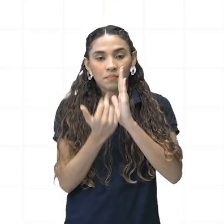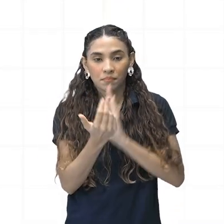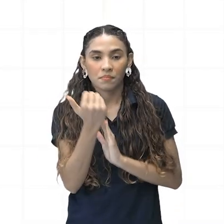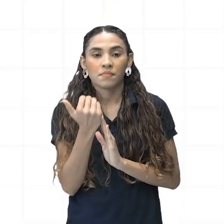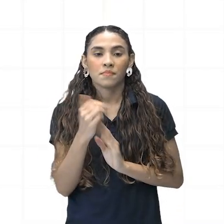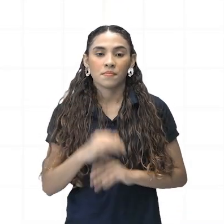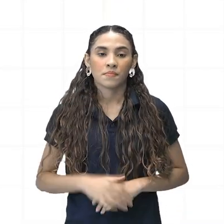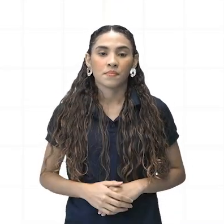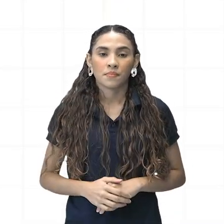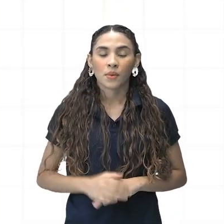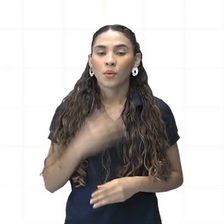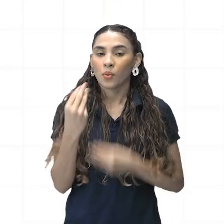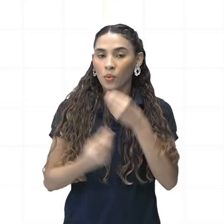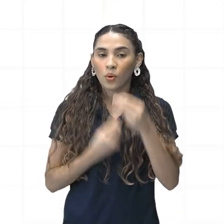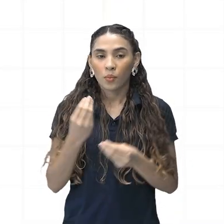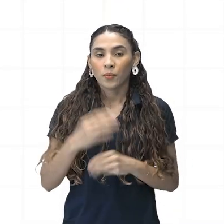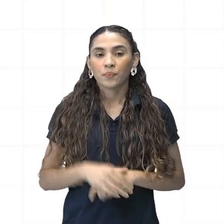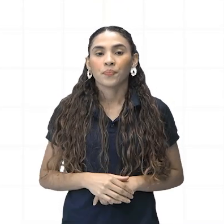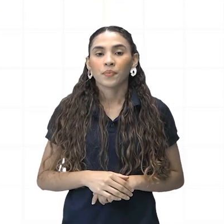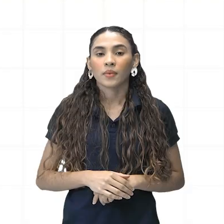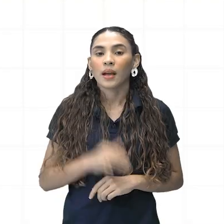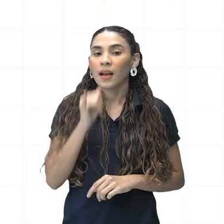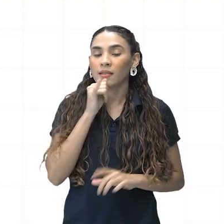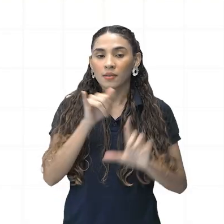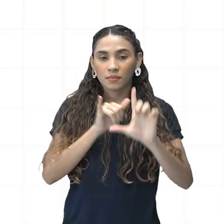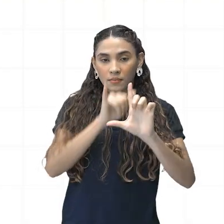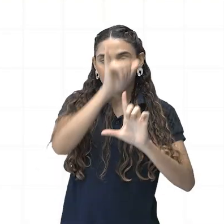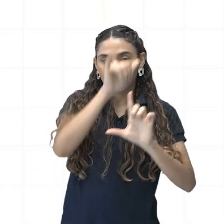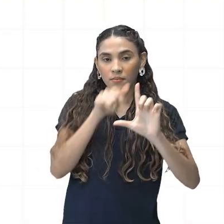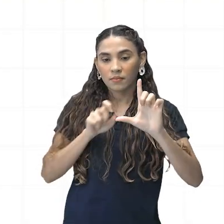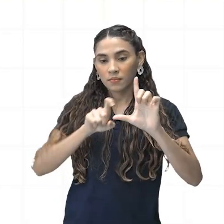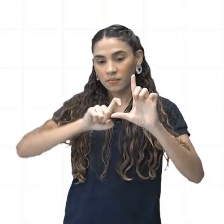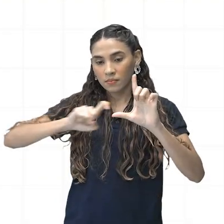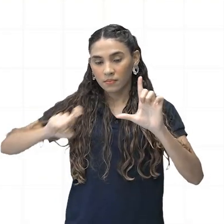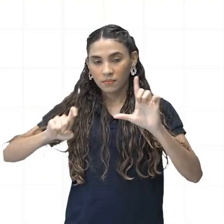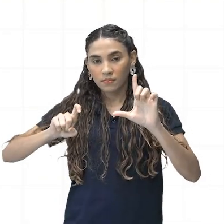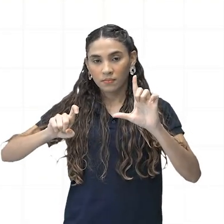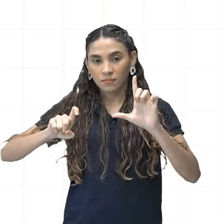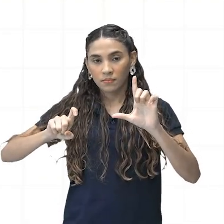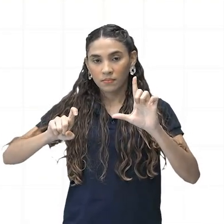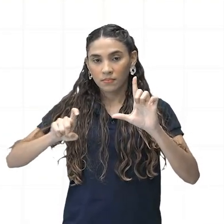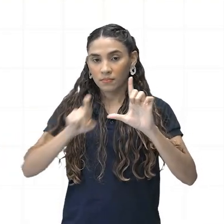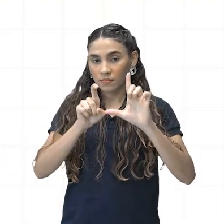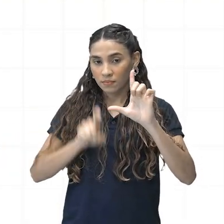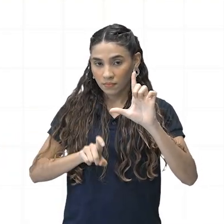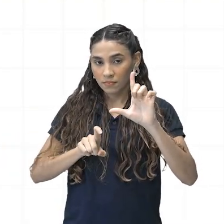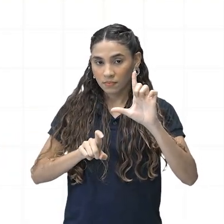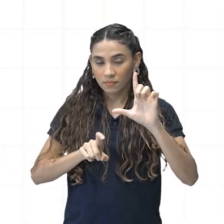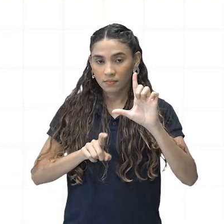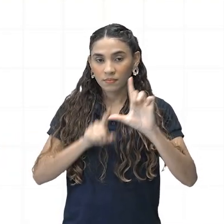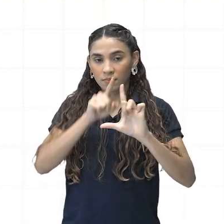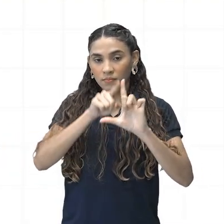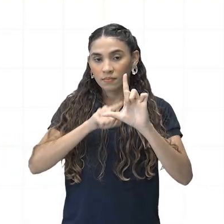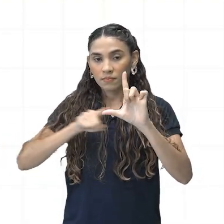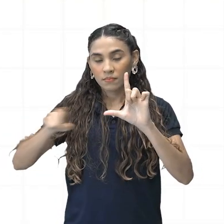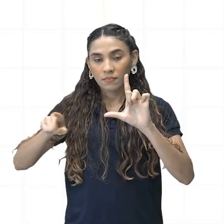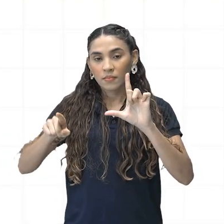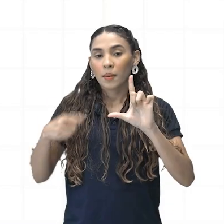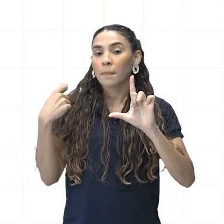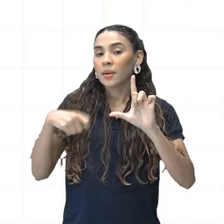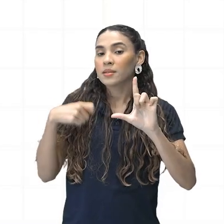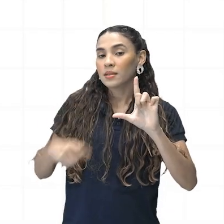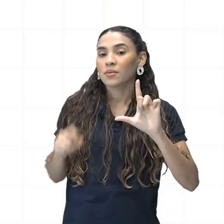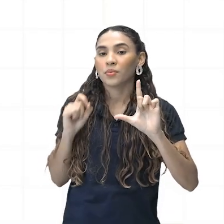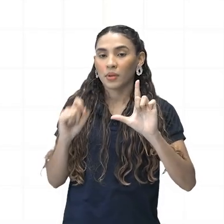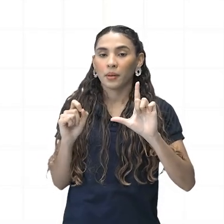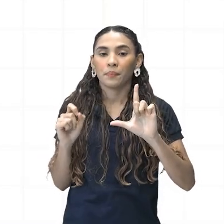desenhar. Como? Desenhei aqui o meu eixo, certo? Tranquilo? E aí, o que eu tenho que